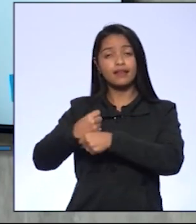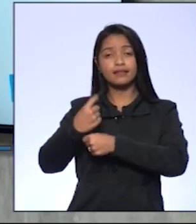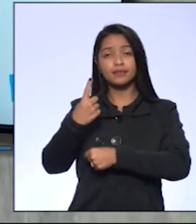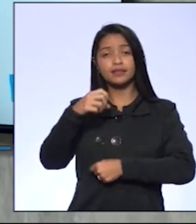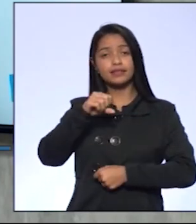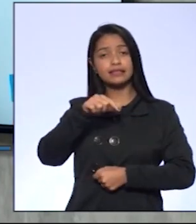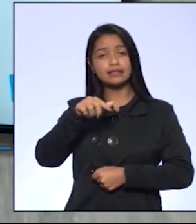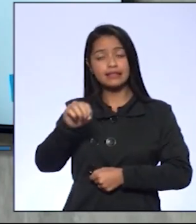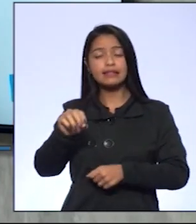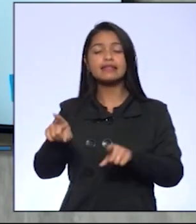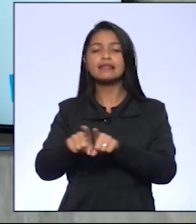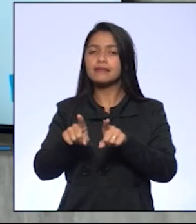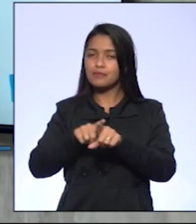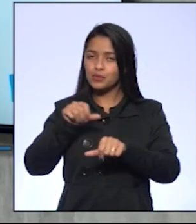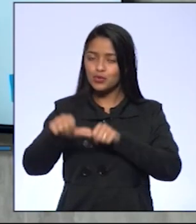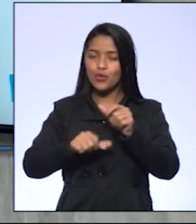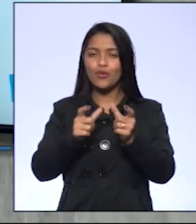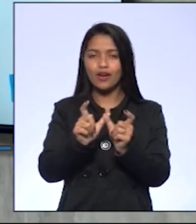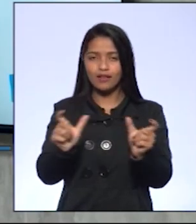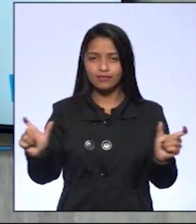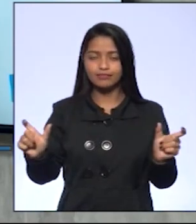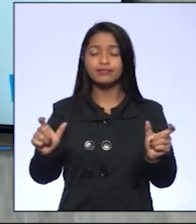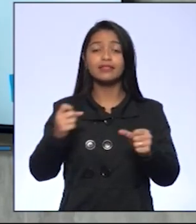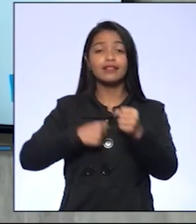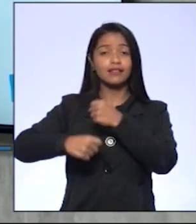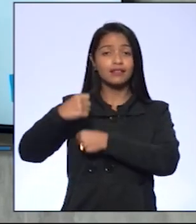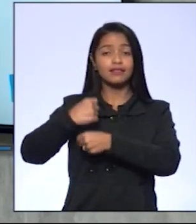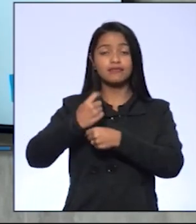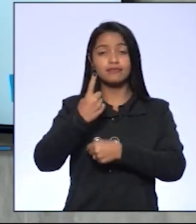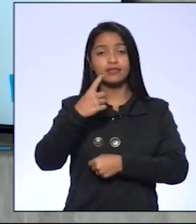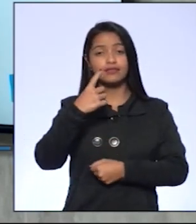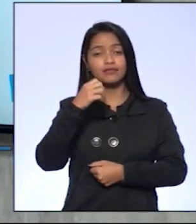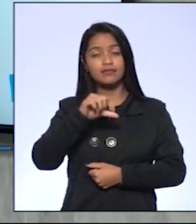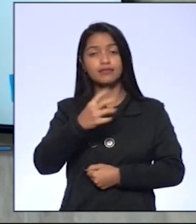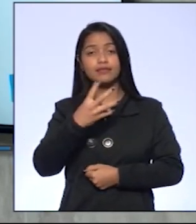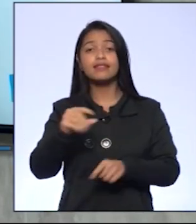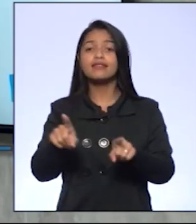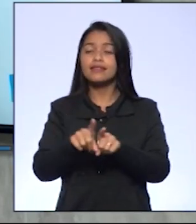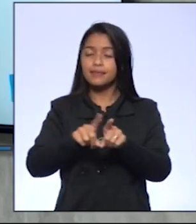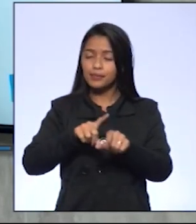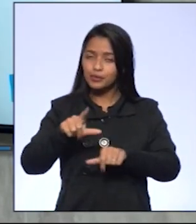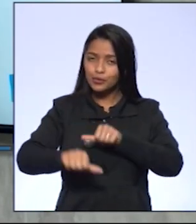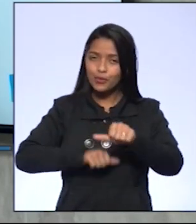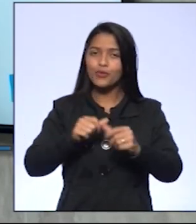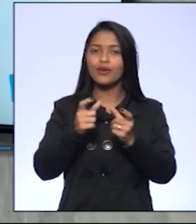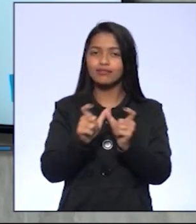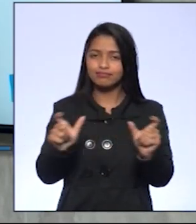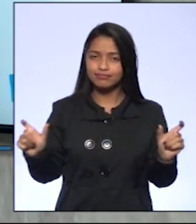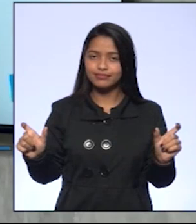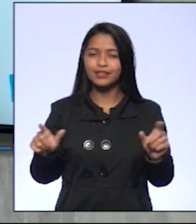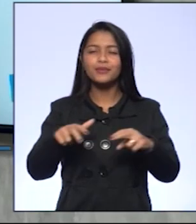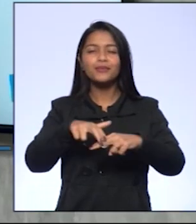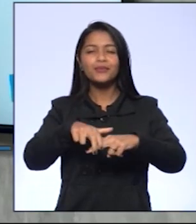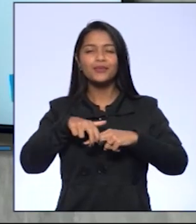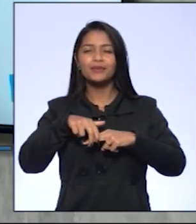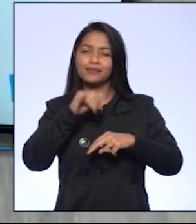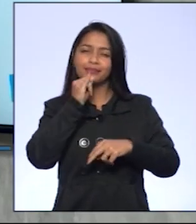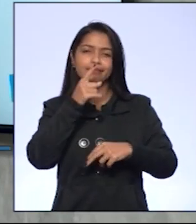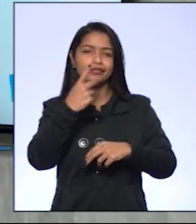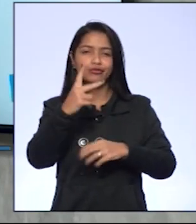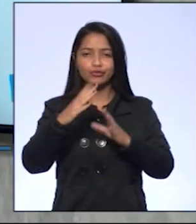40 também vivemos reforma. É por isso que você pega uns livros mais antigos na biblioteca da sua escola e encontra lá